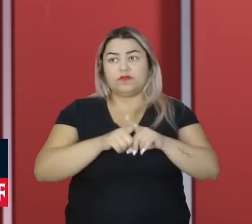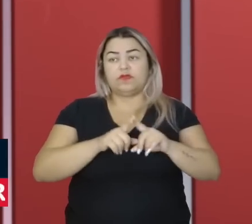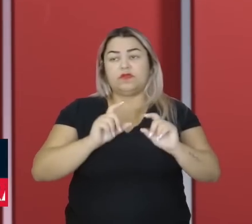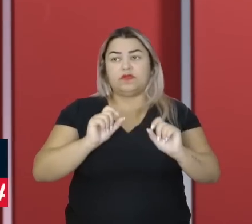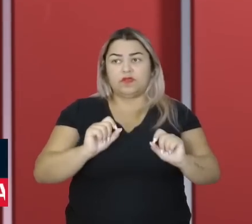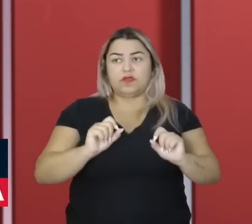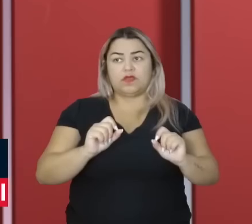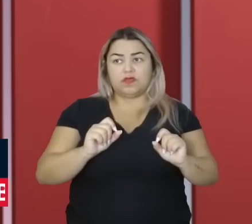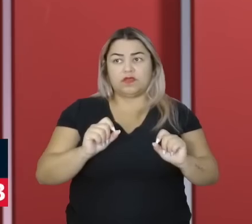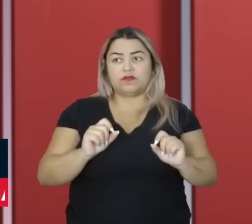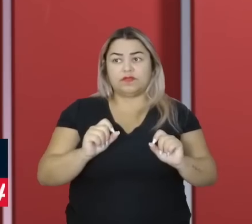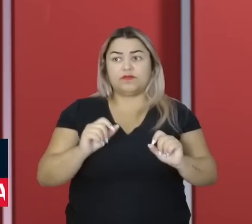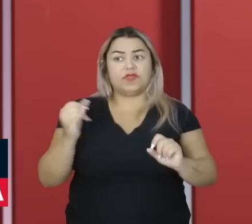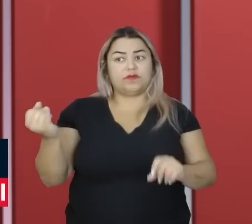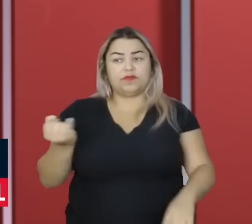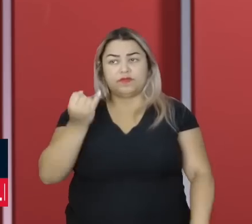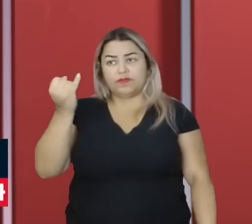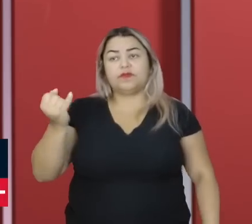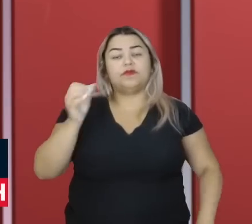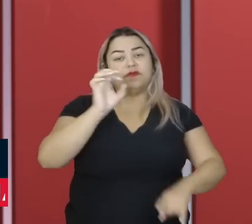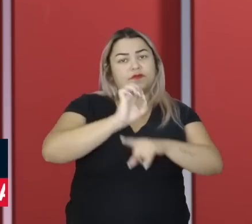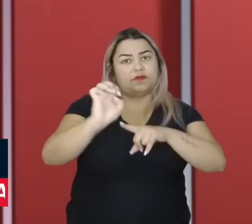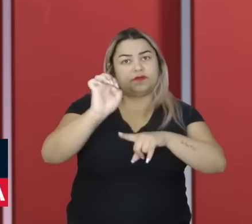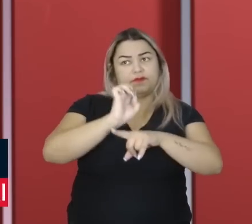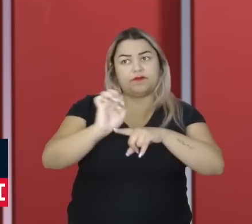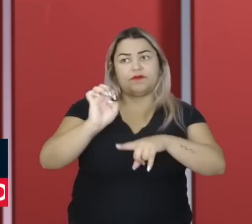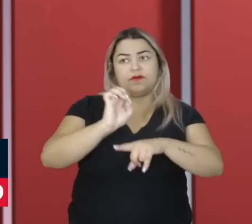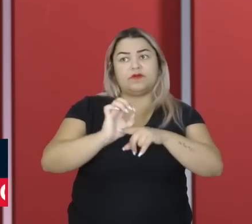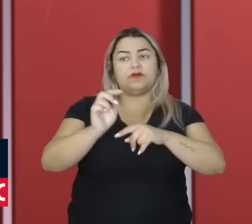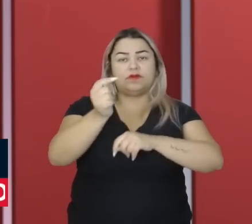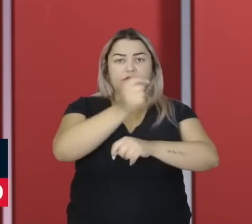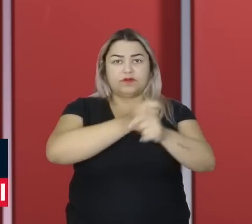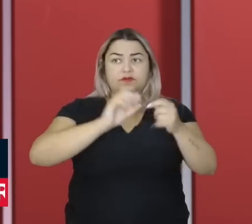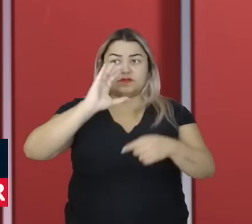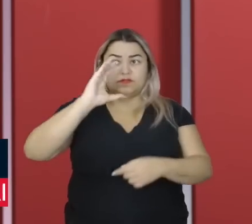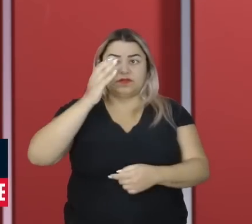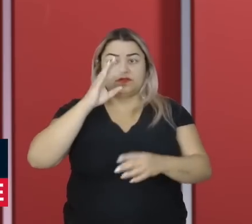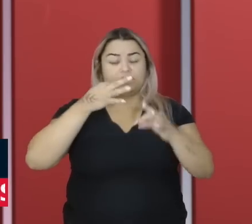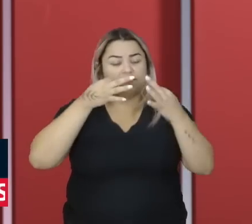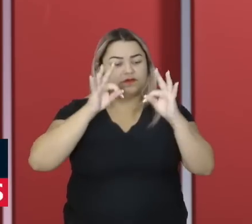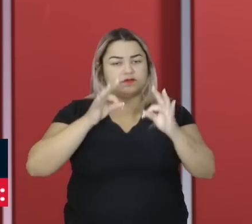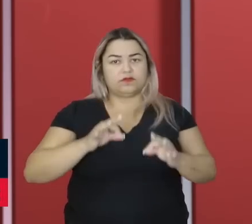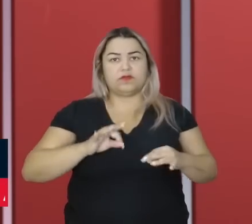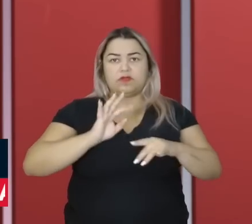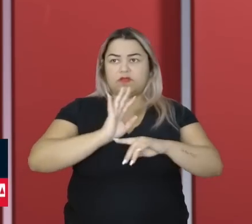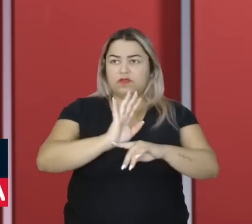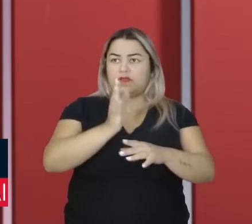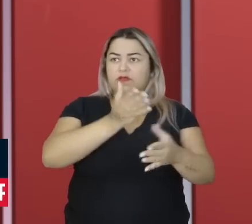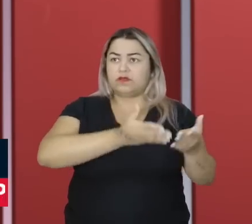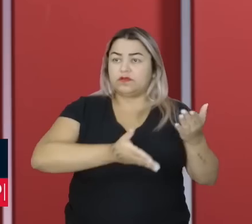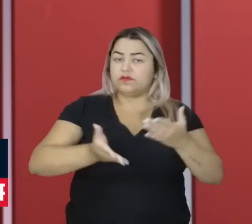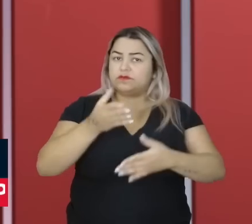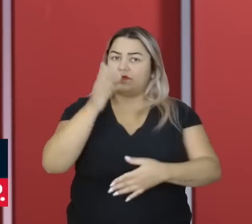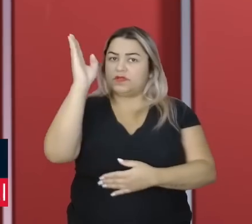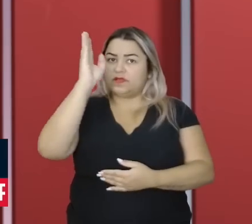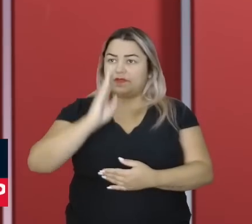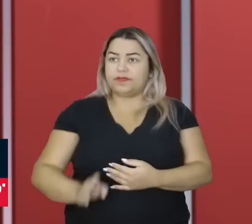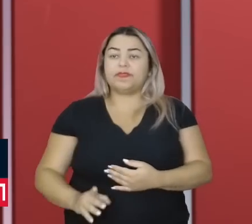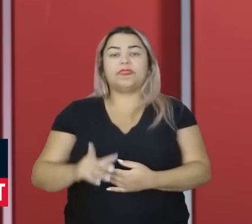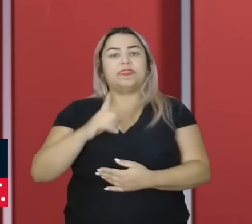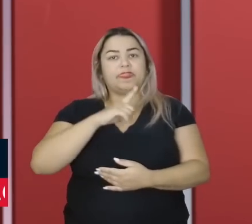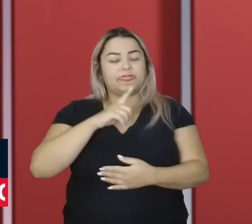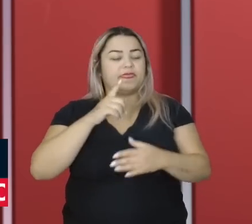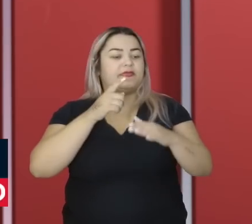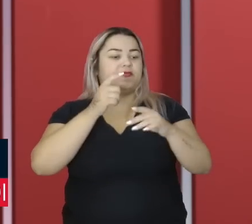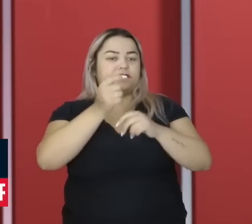Aí é muito importante que o Estado brasileiro invista na ciência e tecnologia para ajudar o setor industrial brasileiro. Então, a gente ter